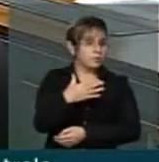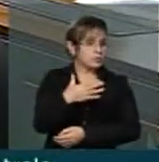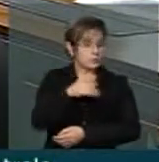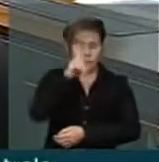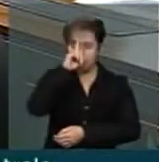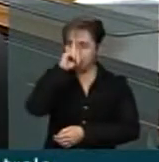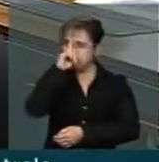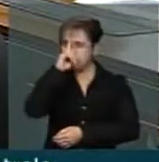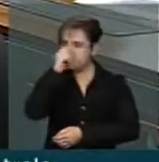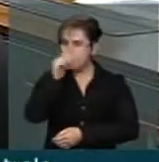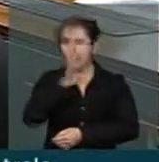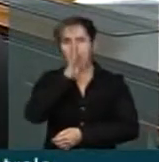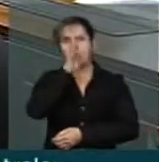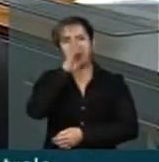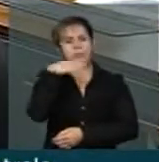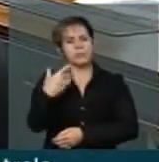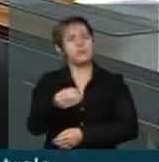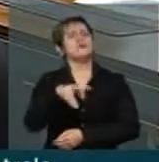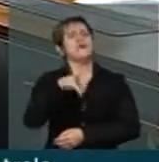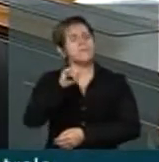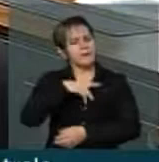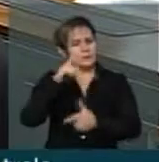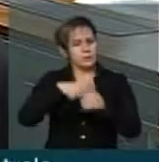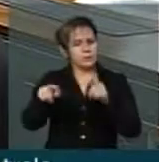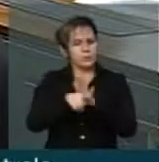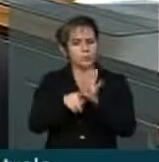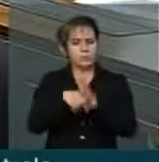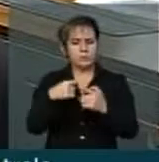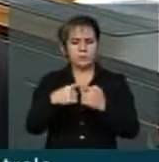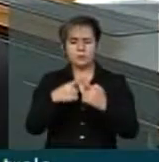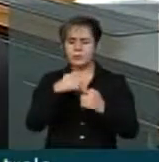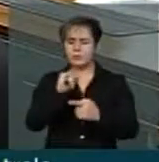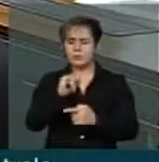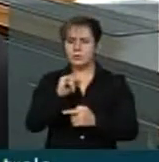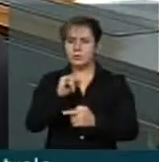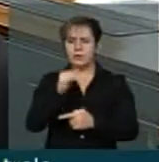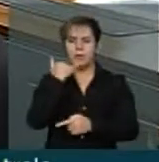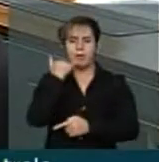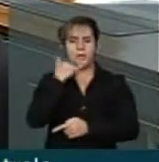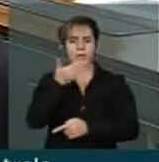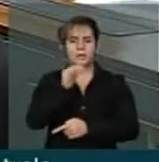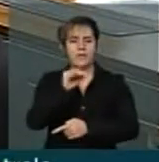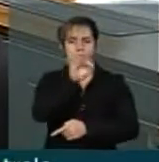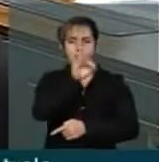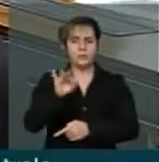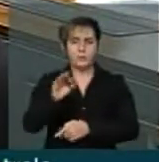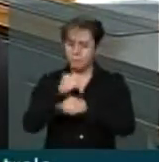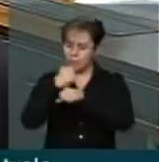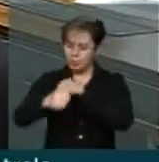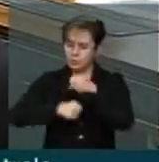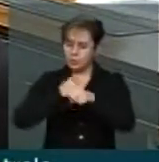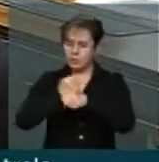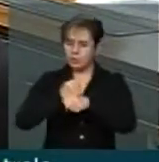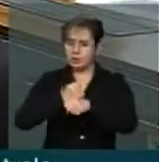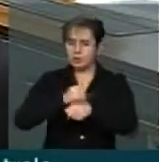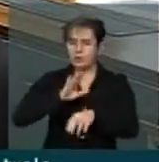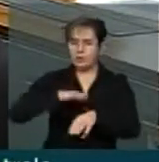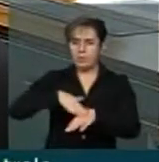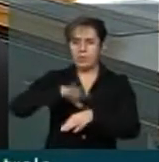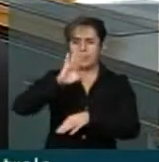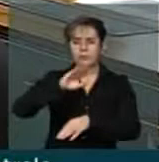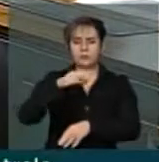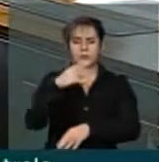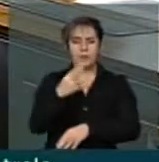vai impactar sim, mesmo que o crescimento fique a 10% disso durante um ano, crescer mais 4 ou 5% da planta